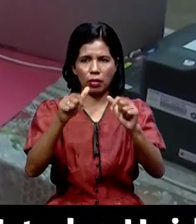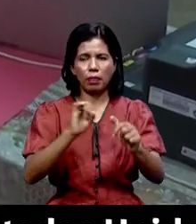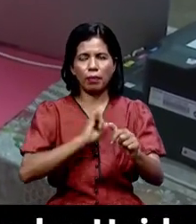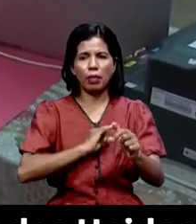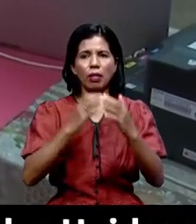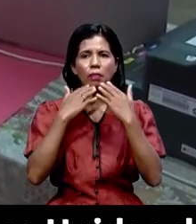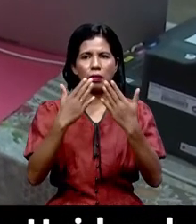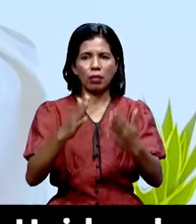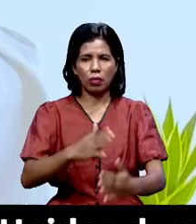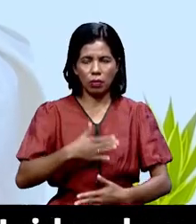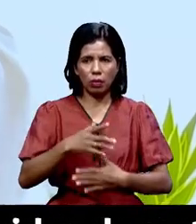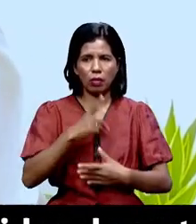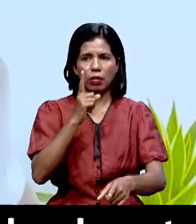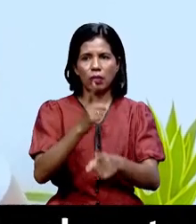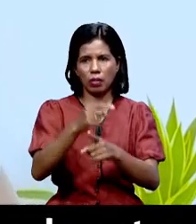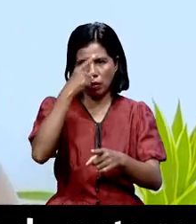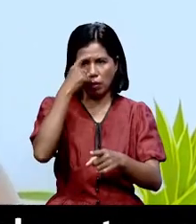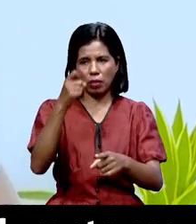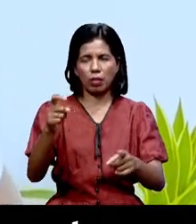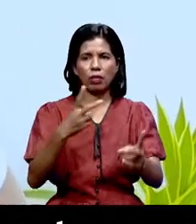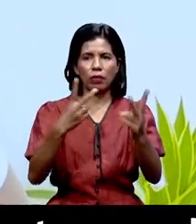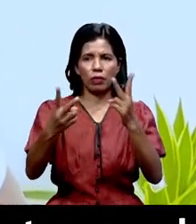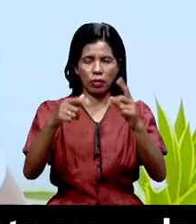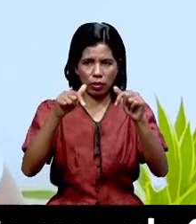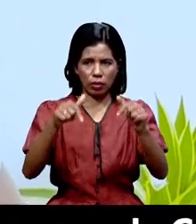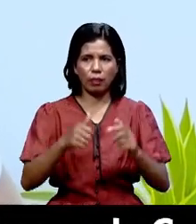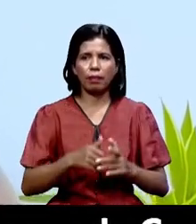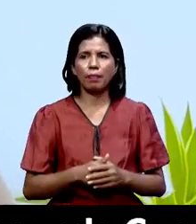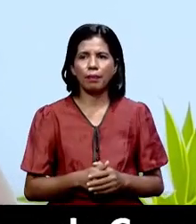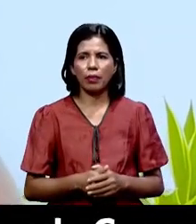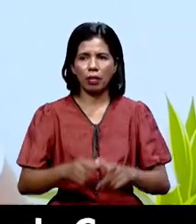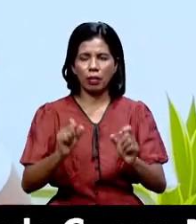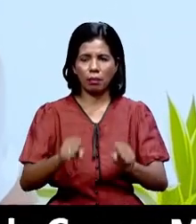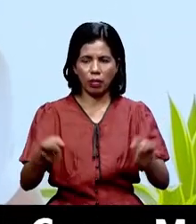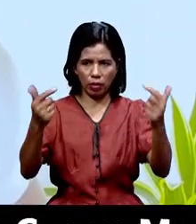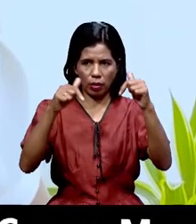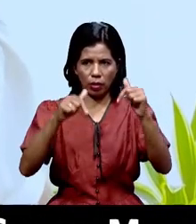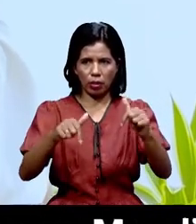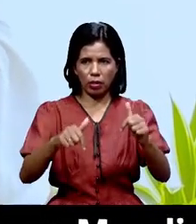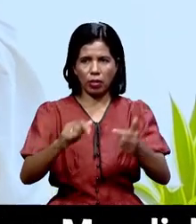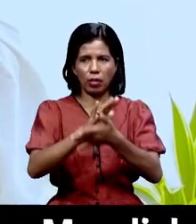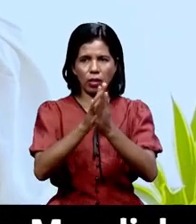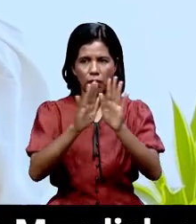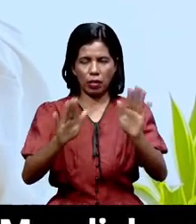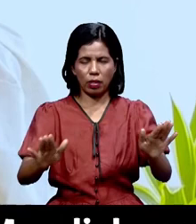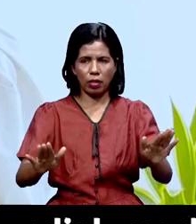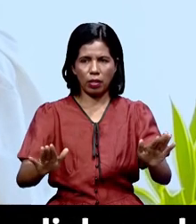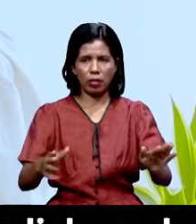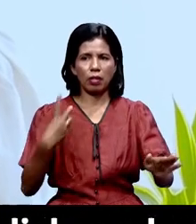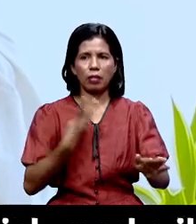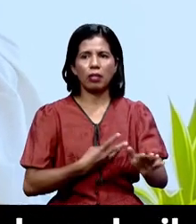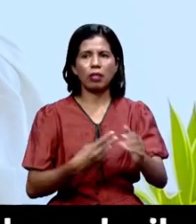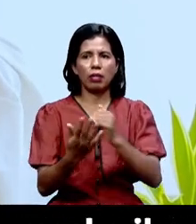how content it is. Tamba honi visite yane, bele mai, haraik pas, dame, ba